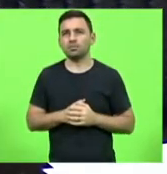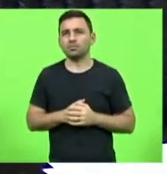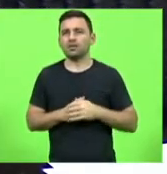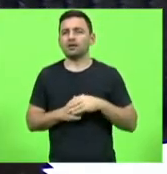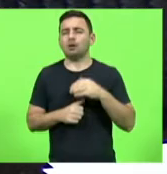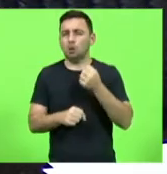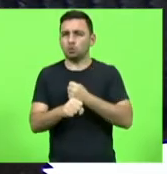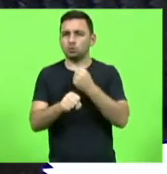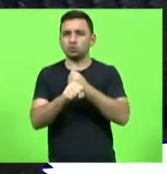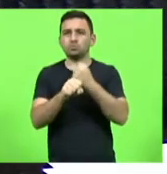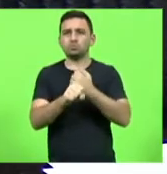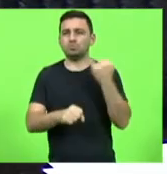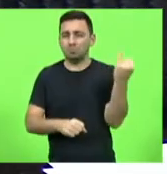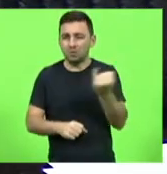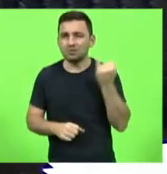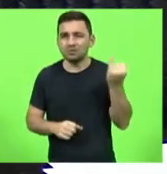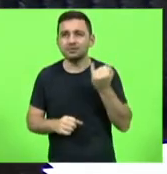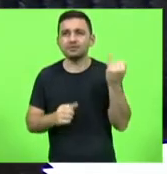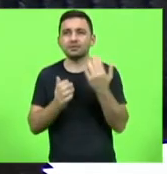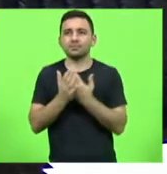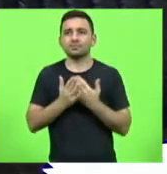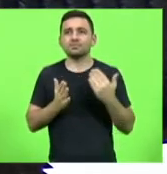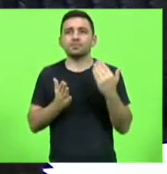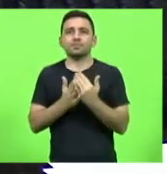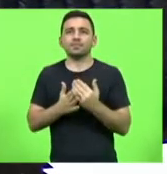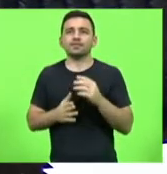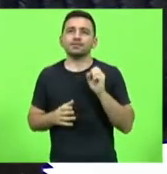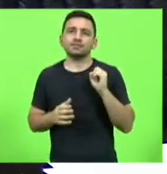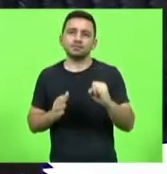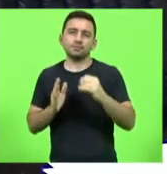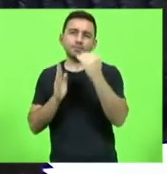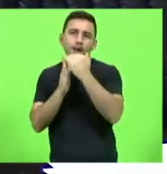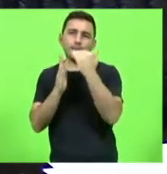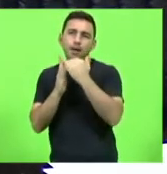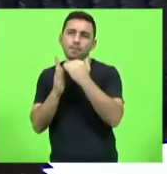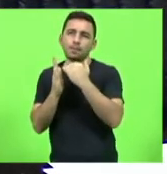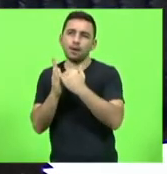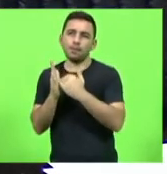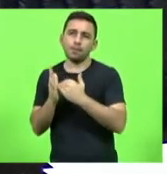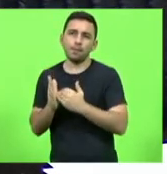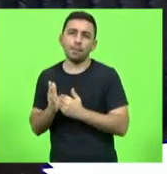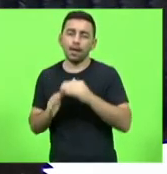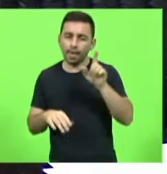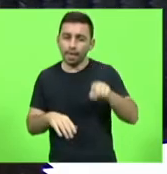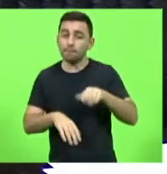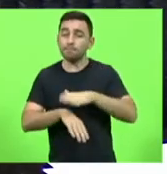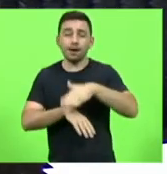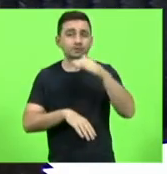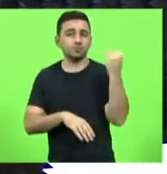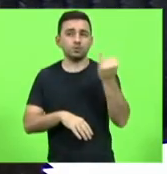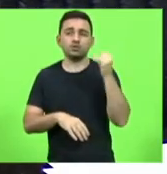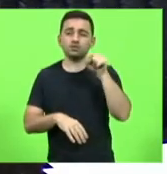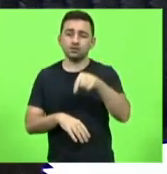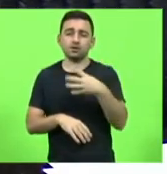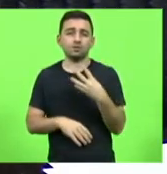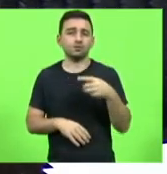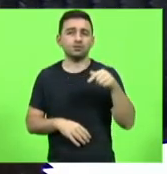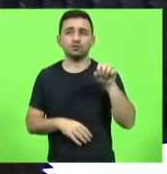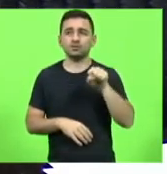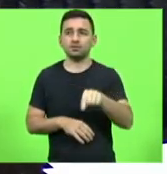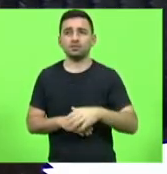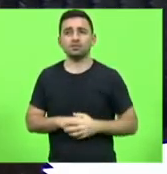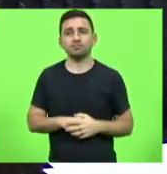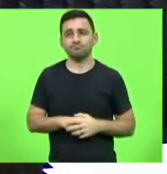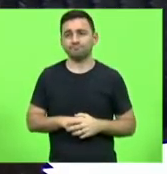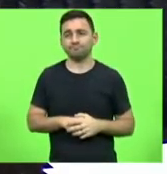importantíssima, talvez fôssemos aqui catalogar uma das mais importantes para o Estado, porque é pelas nossas rodovias que escoam a nossa